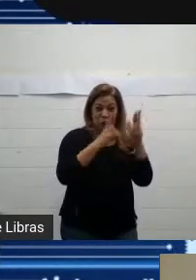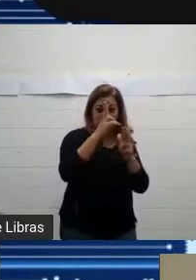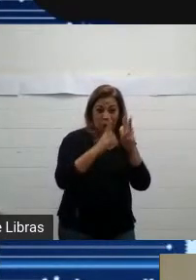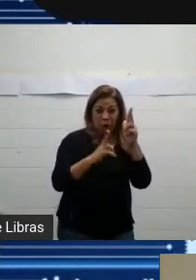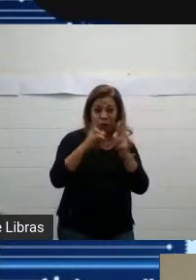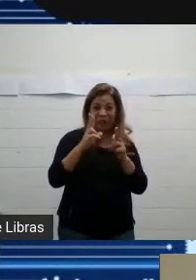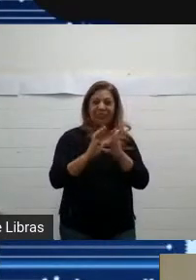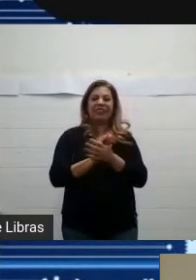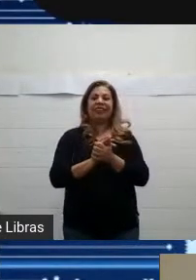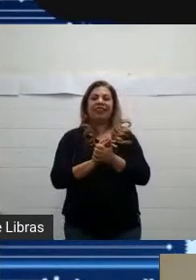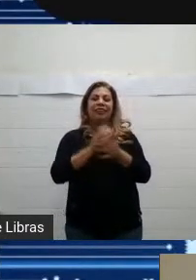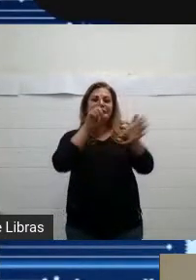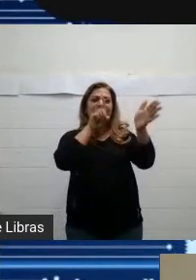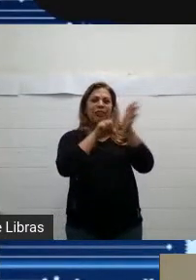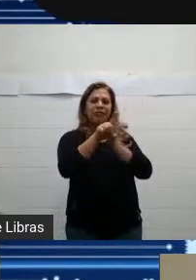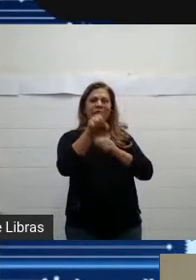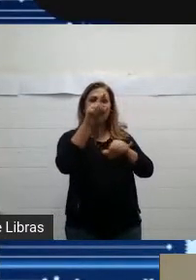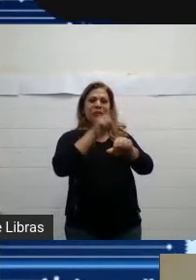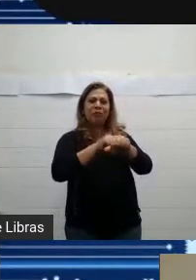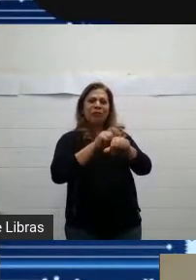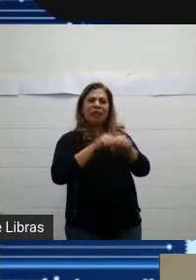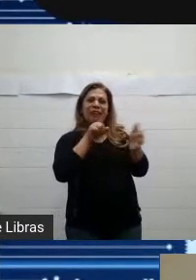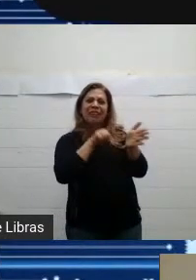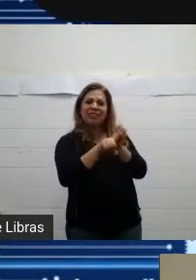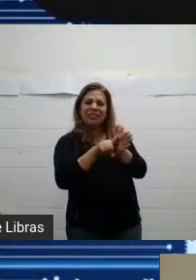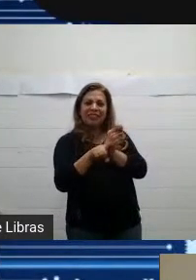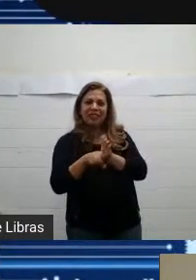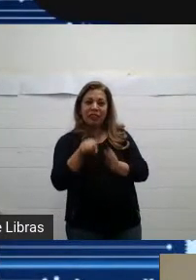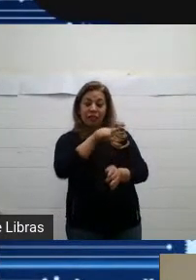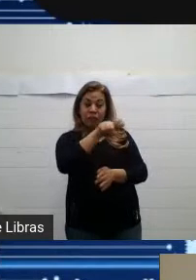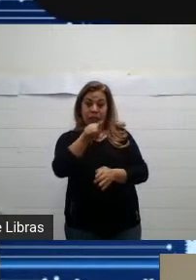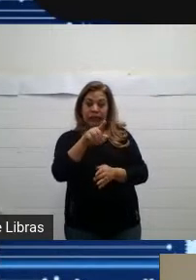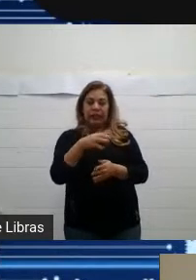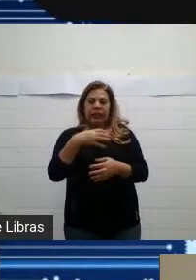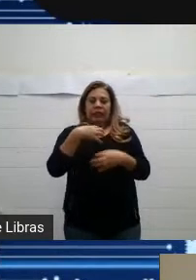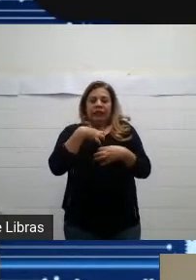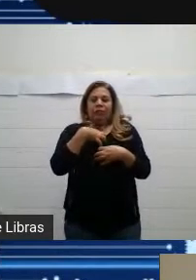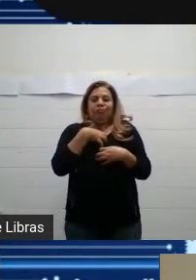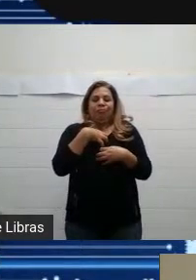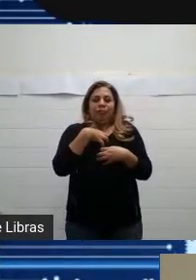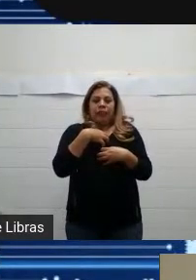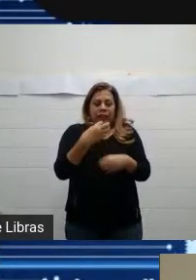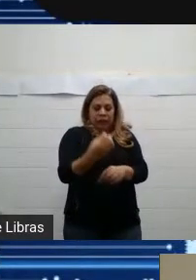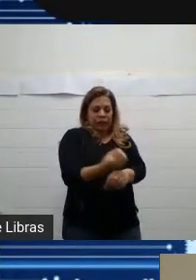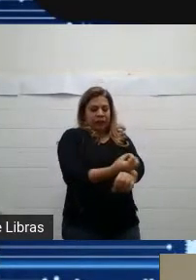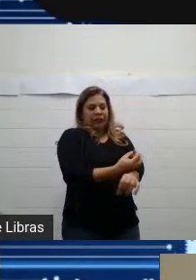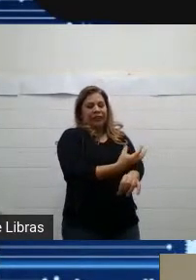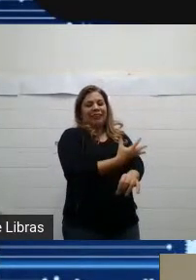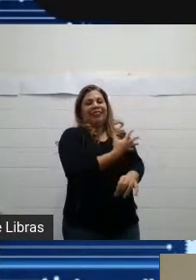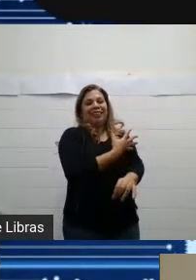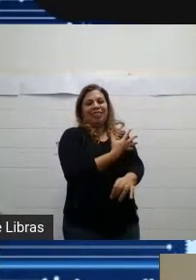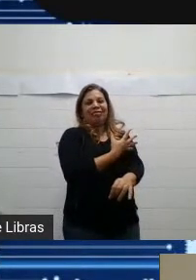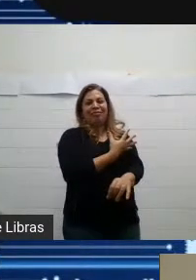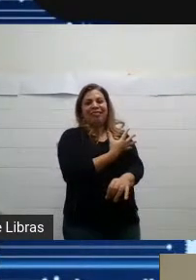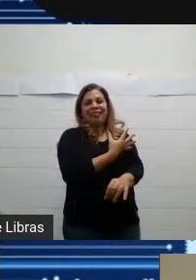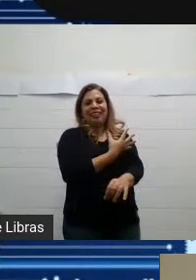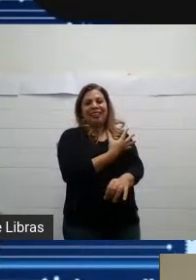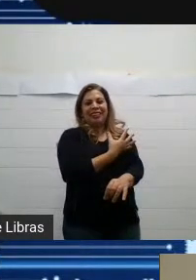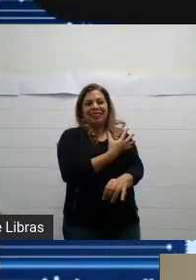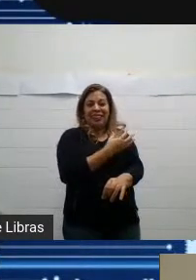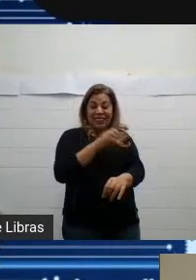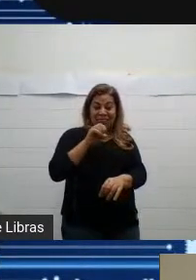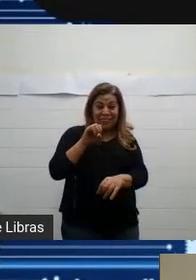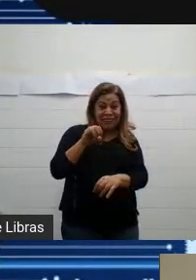A pergunta é: em que momento aí na tua pesquisa você chegou a ficar assim emocionada, né? E se essa